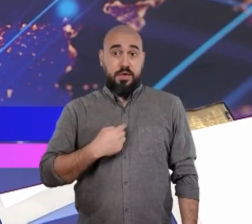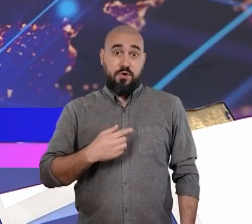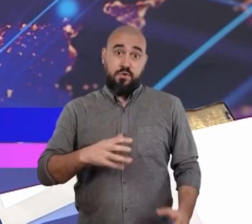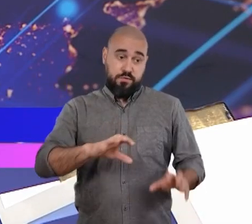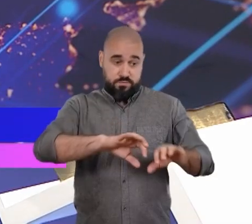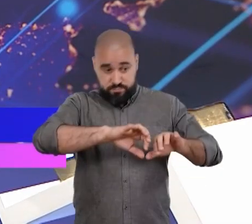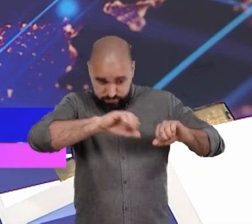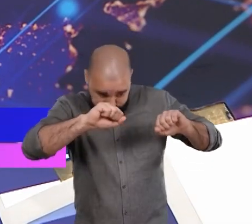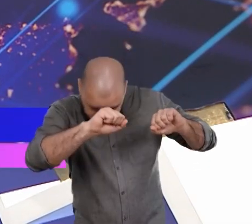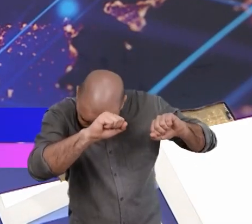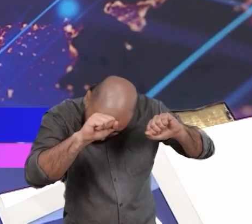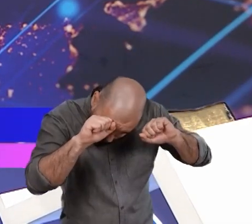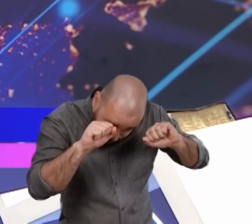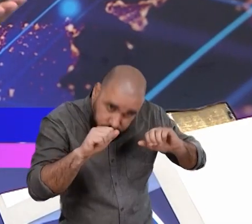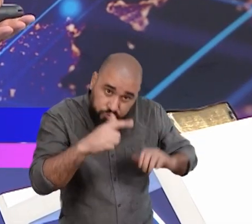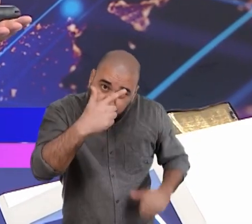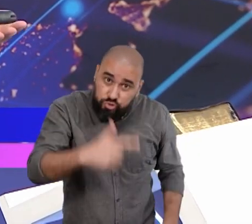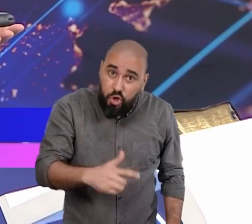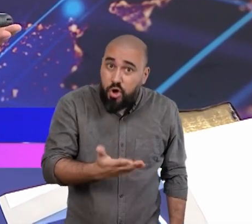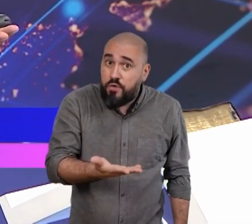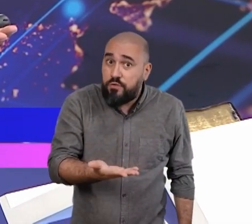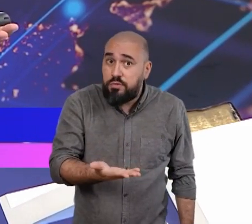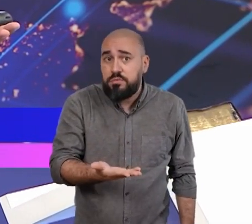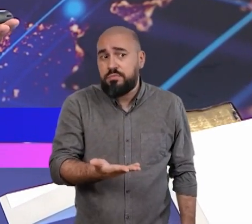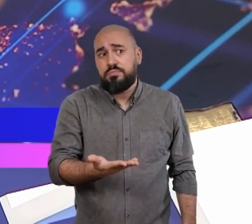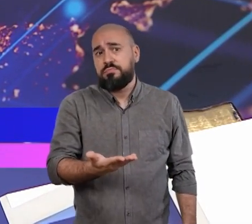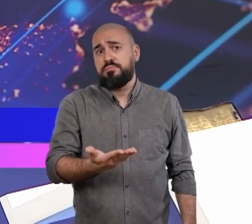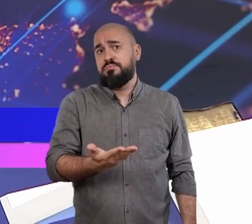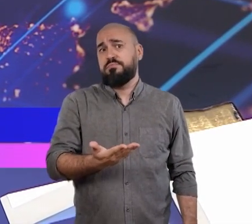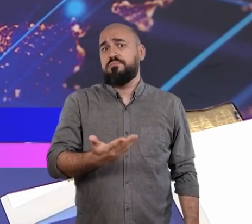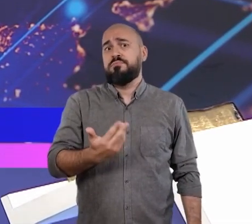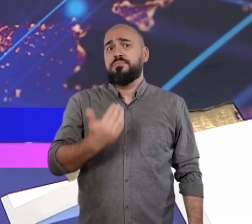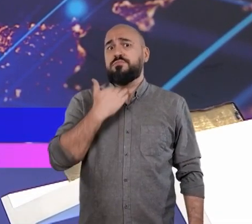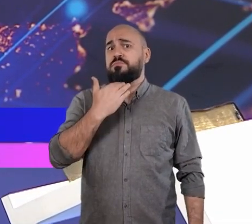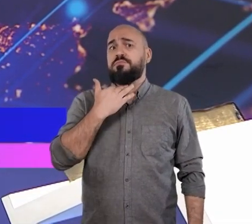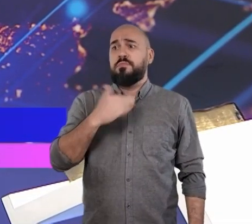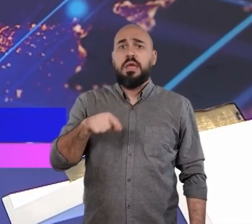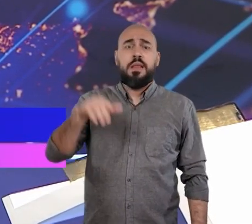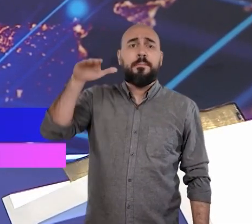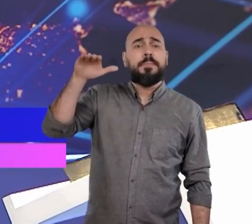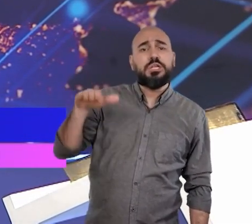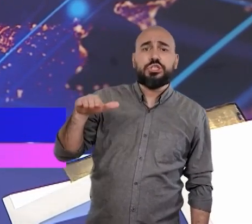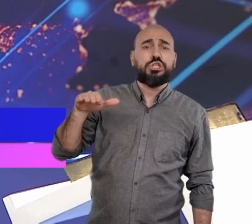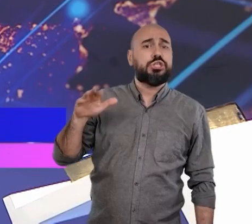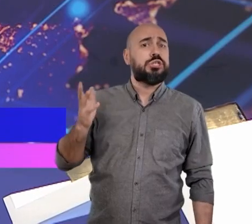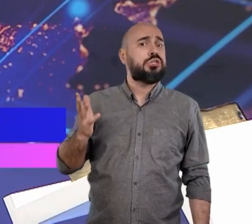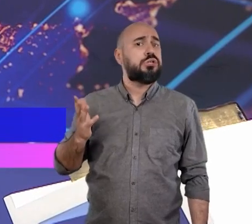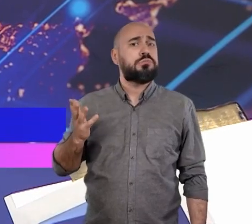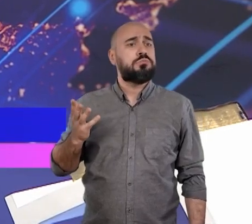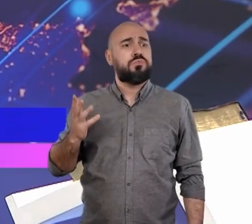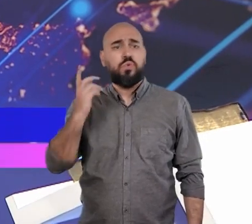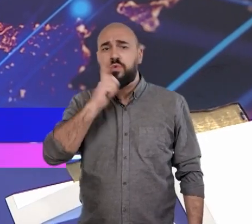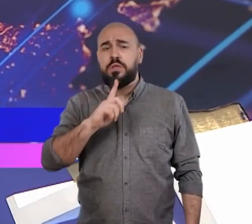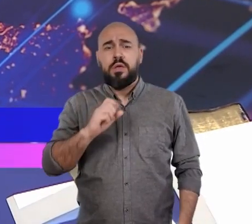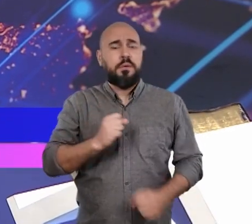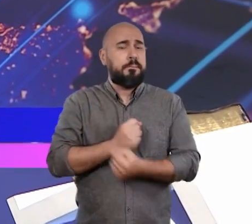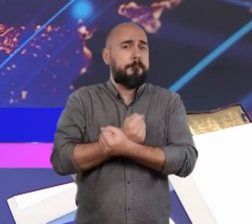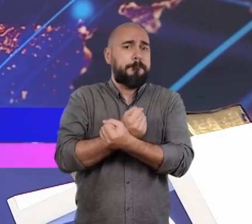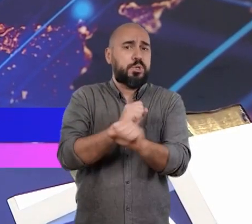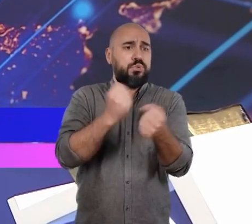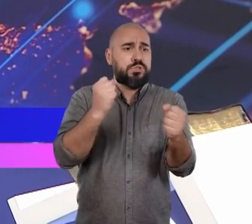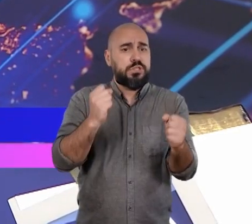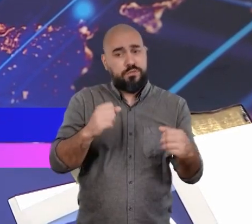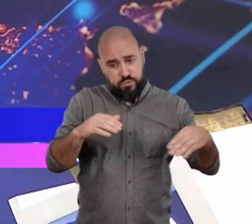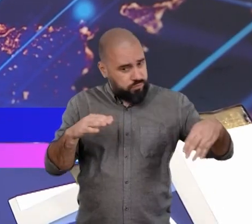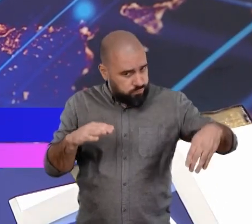dentro do ventre da minha mãe. Mesmo porque minha mãe é bem mais baixa do que eu e pesa muito menos do que eu. Seria impossível que eu